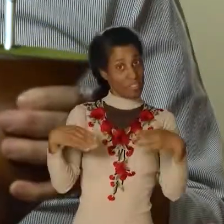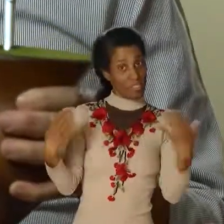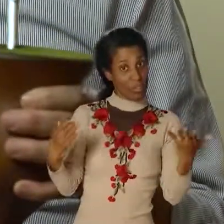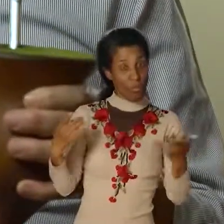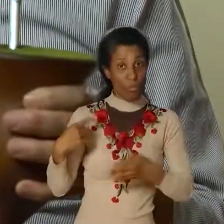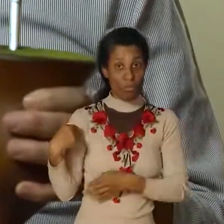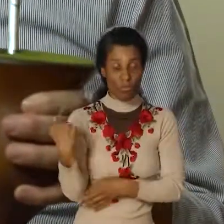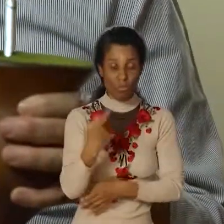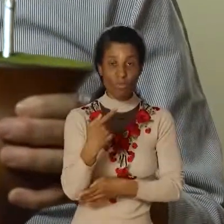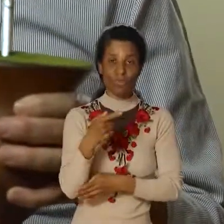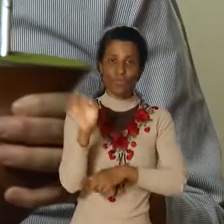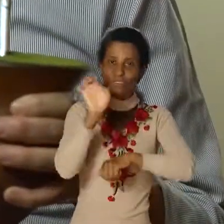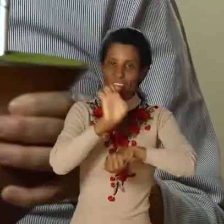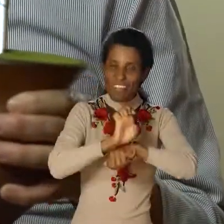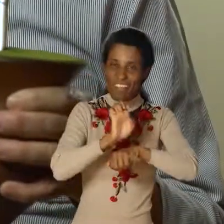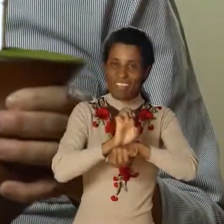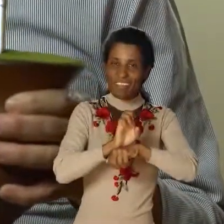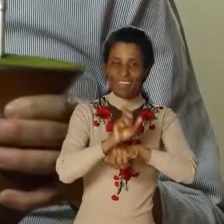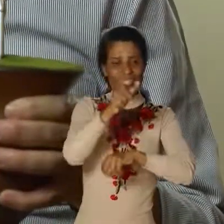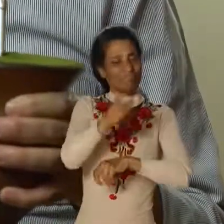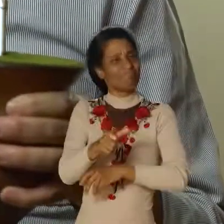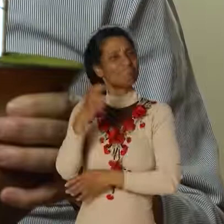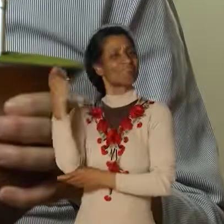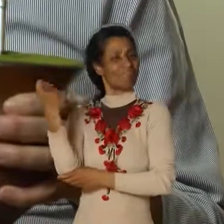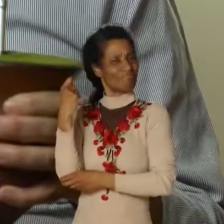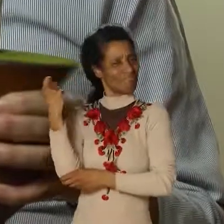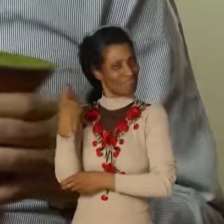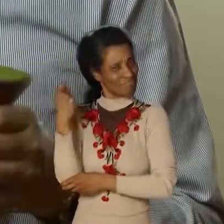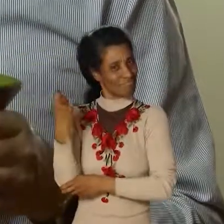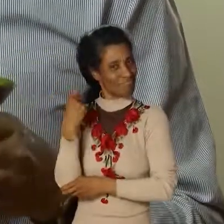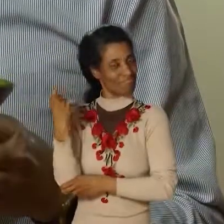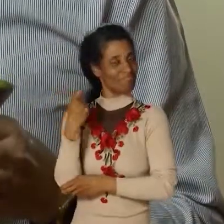Então, o nosso estado, esse gaúcho,